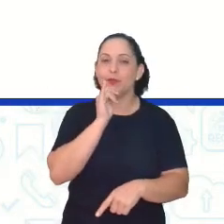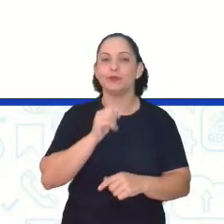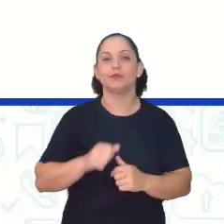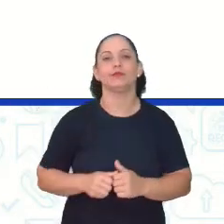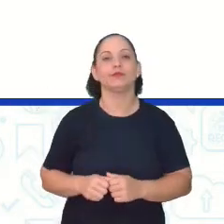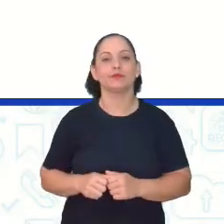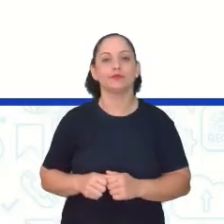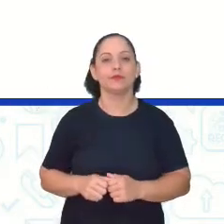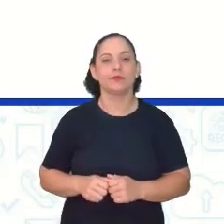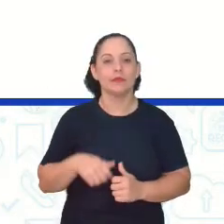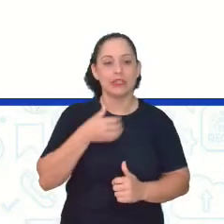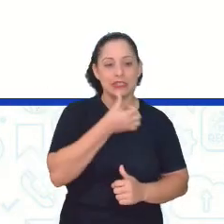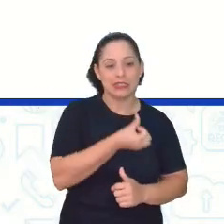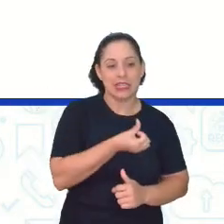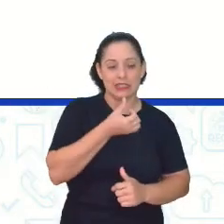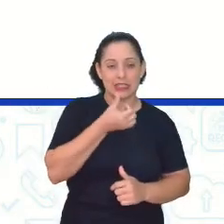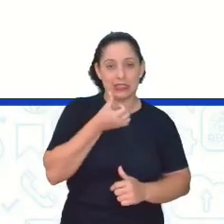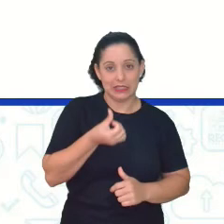com